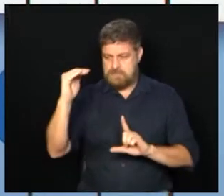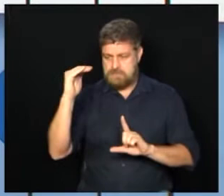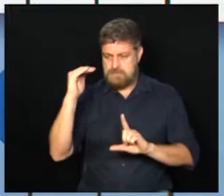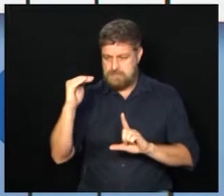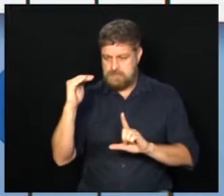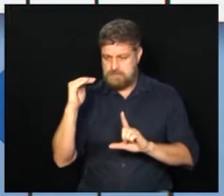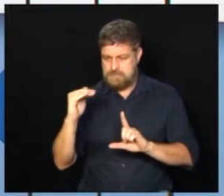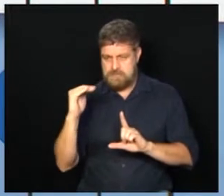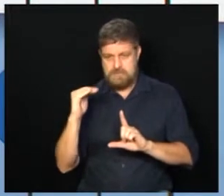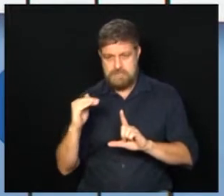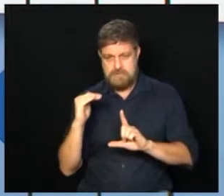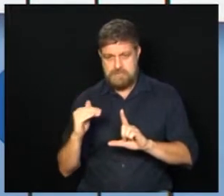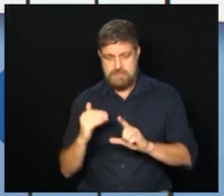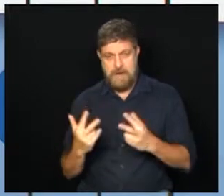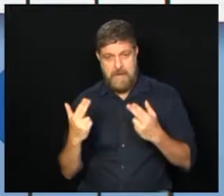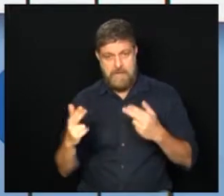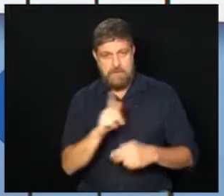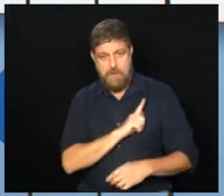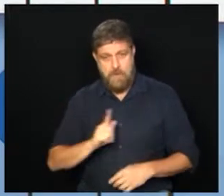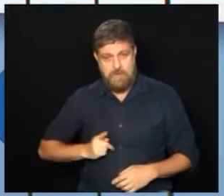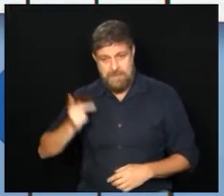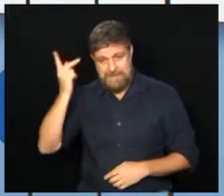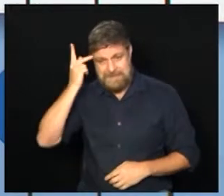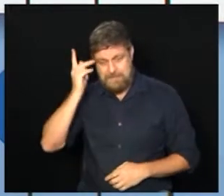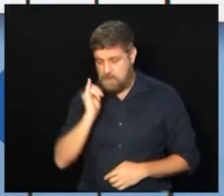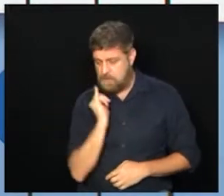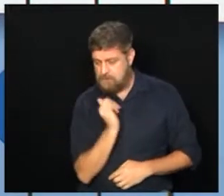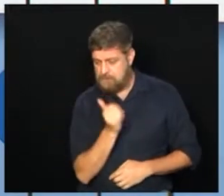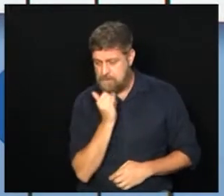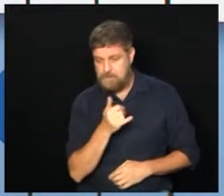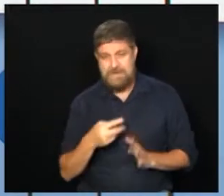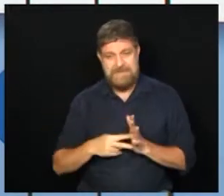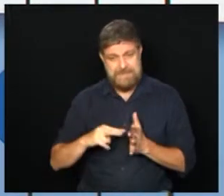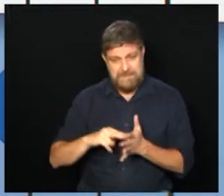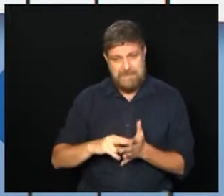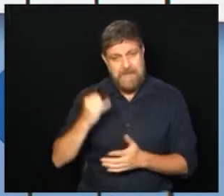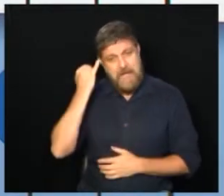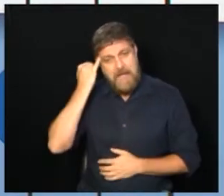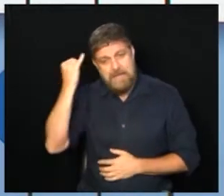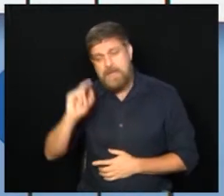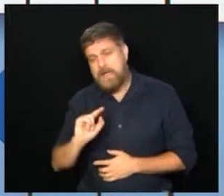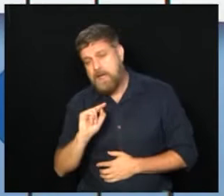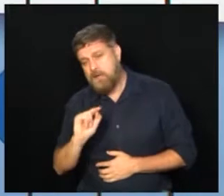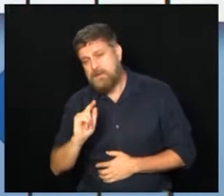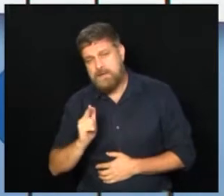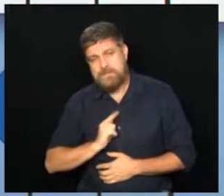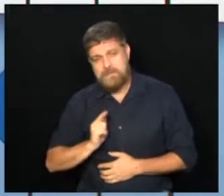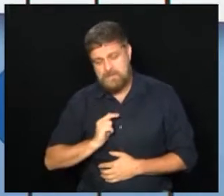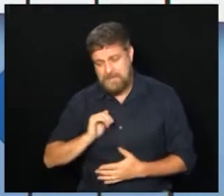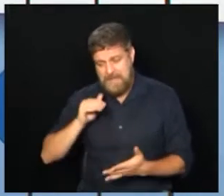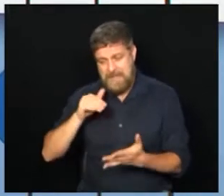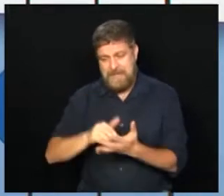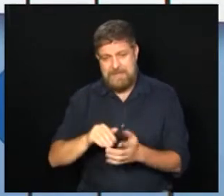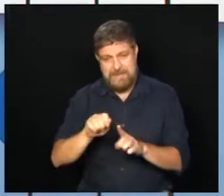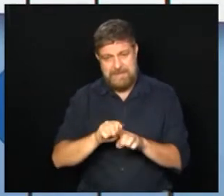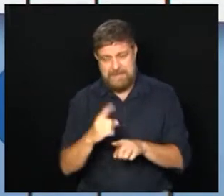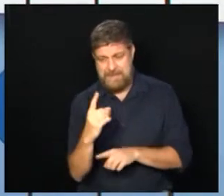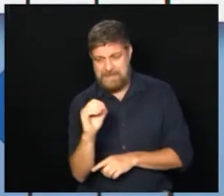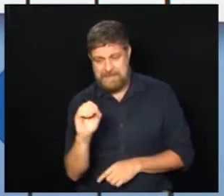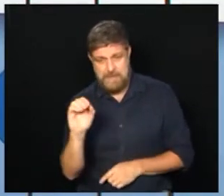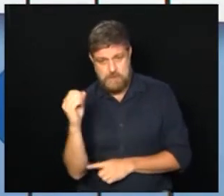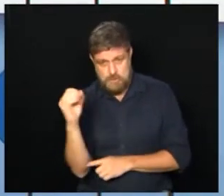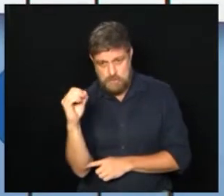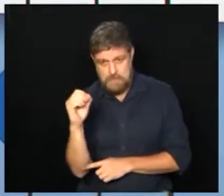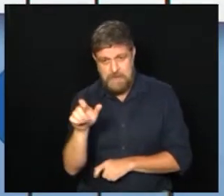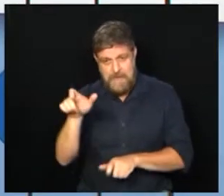foi dito no Programa Estadual de Imunização. Ou seja, a ideia é atender aí até o dia 10 de outubro as